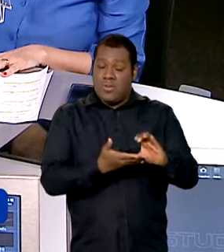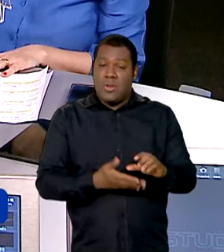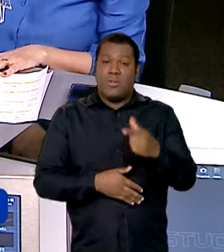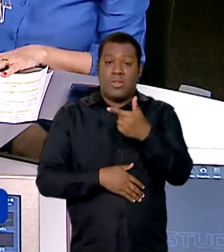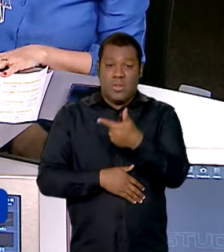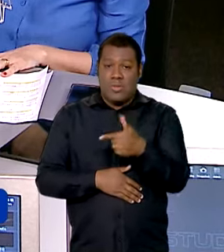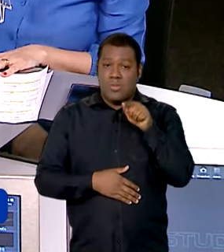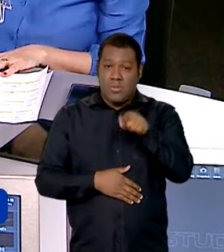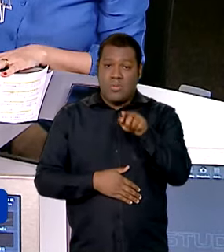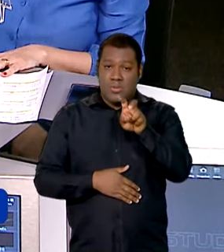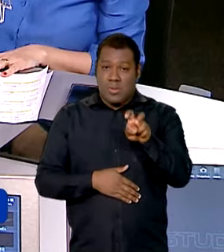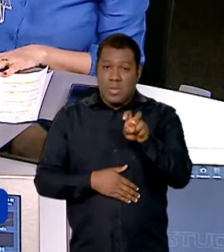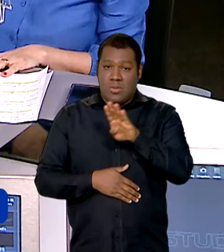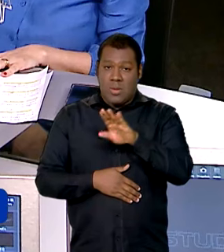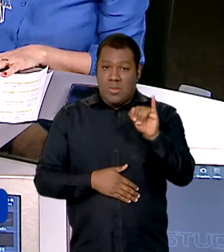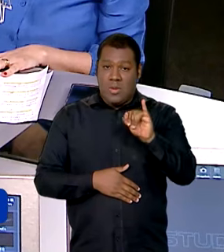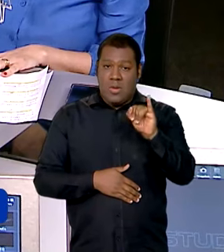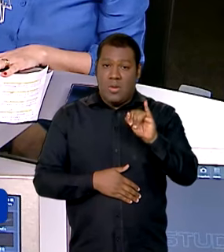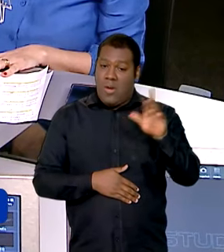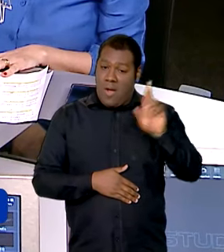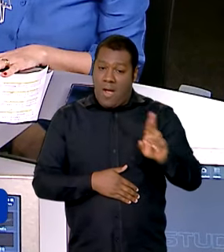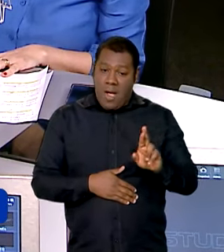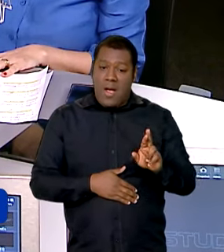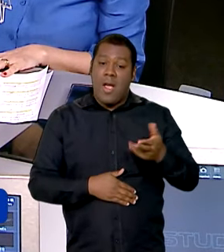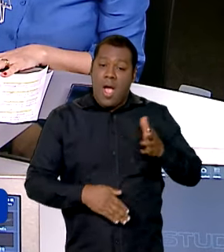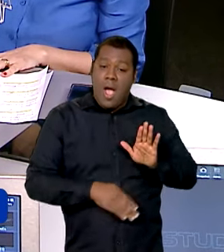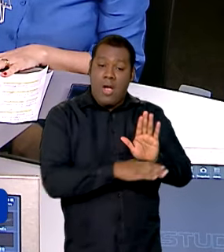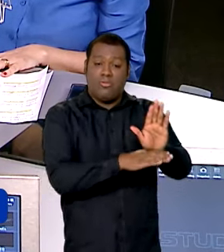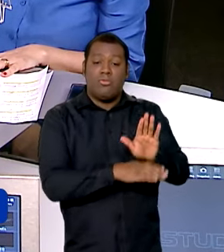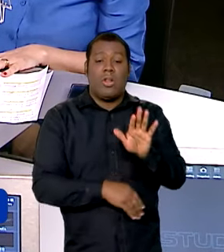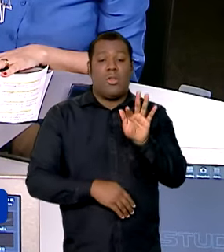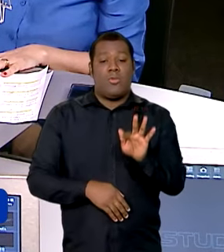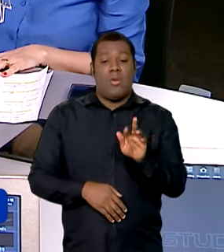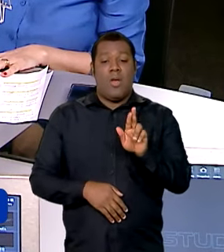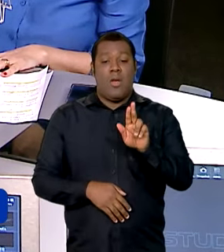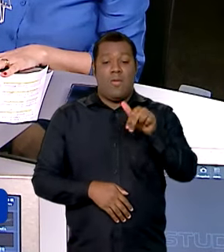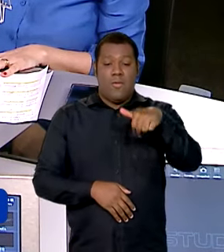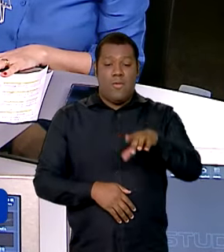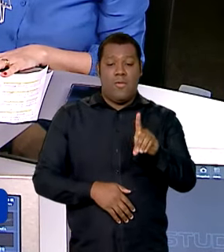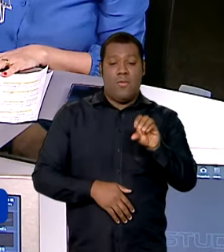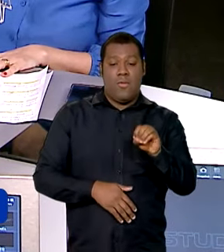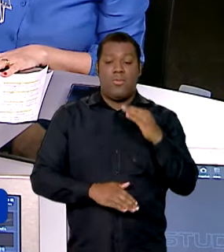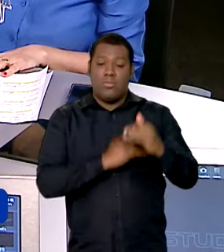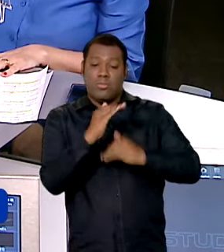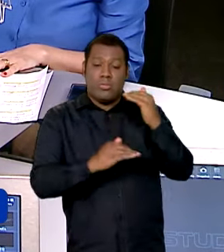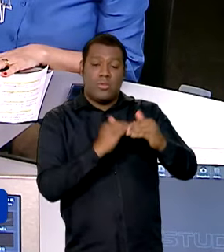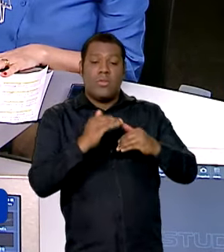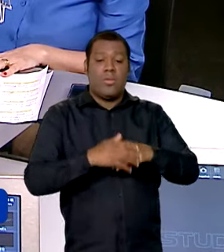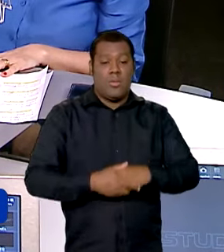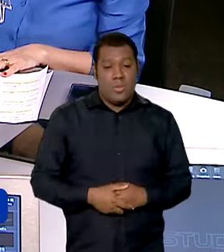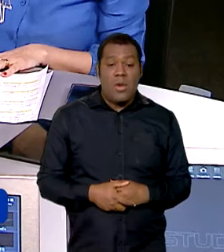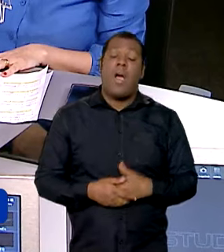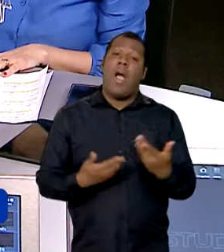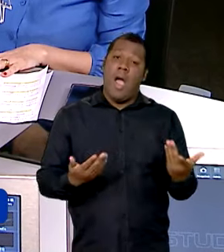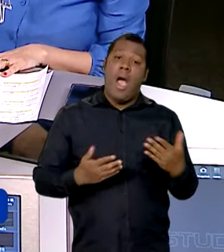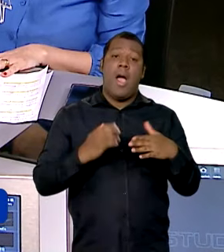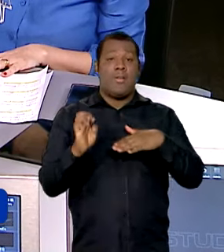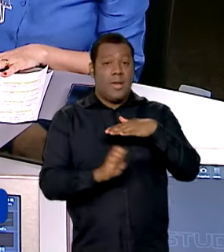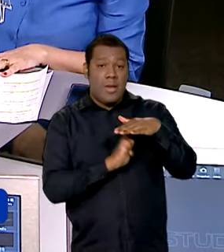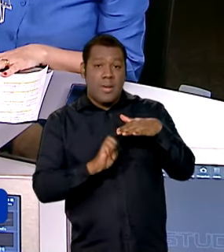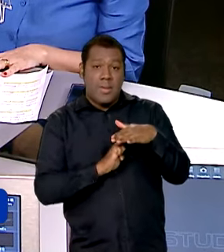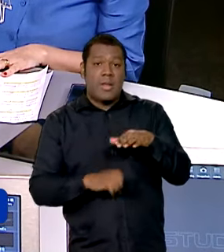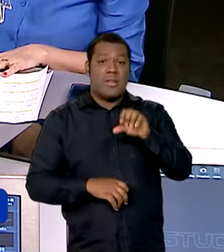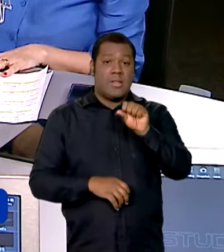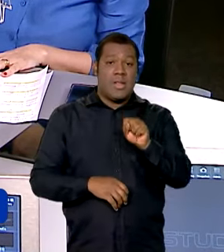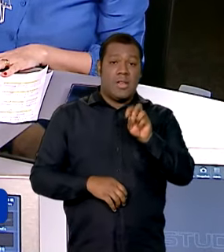fundos de desenvolvimento então para Sud funcionar melhor os Fundos também tem que est melhor aquinhoado